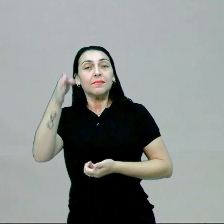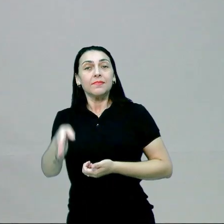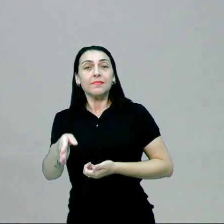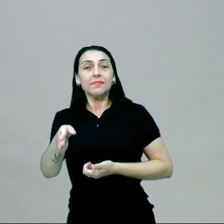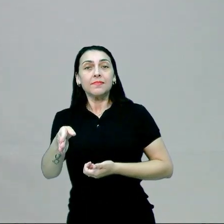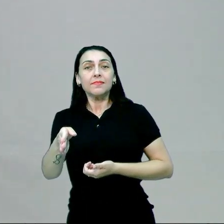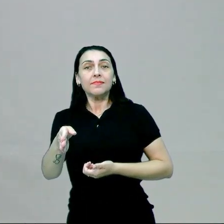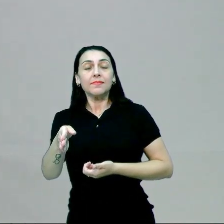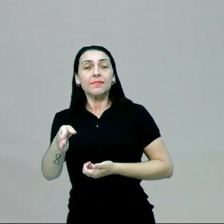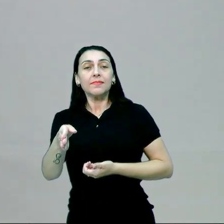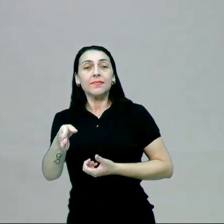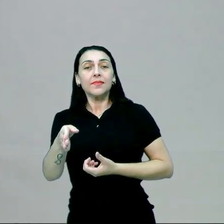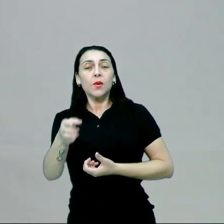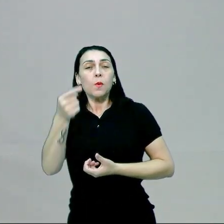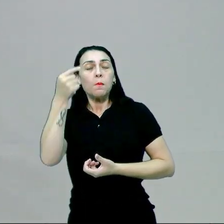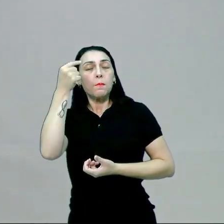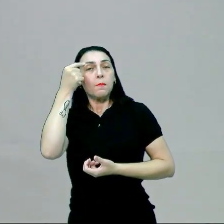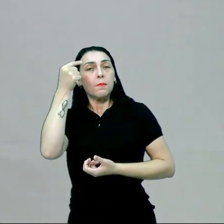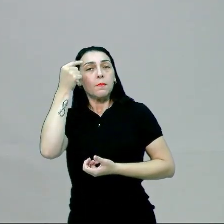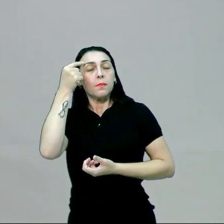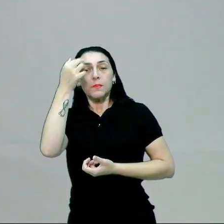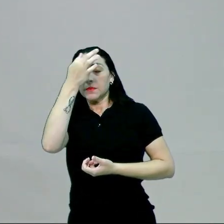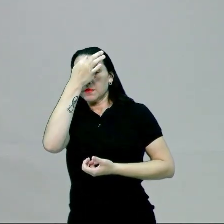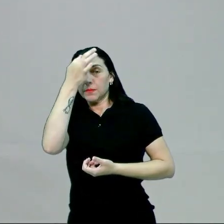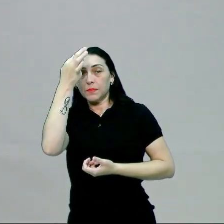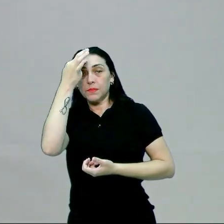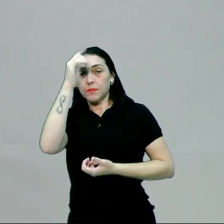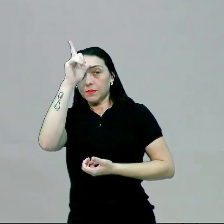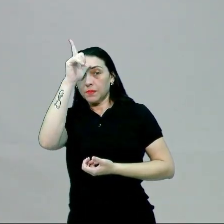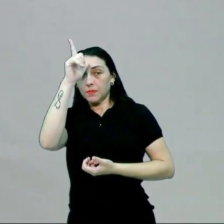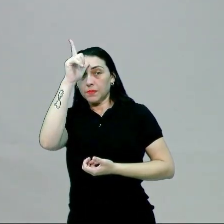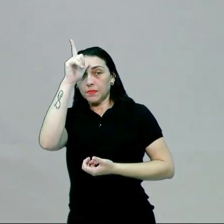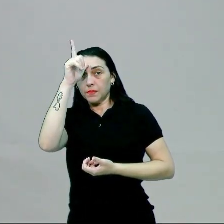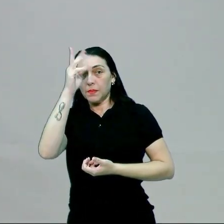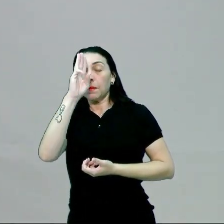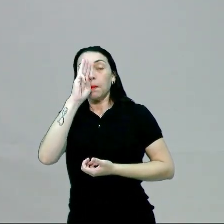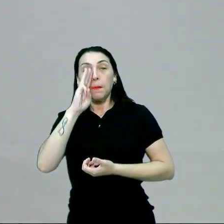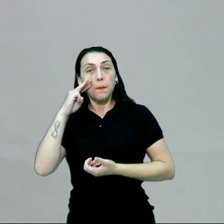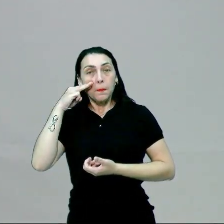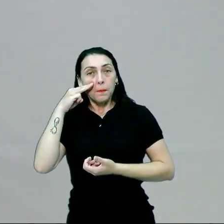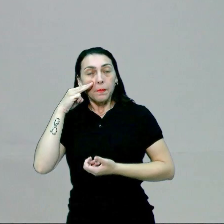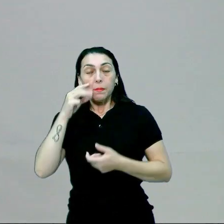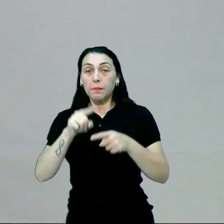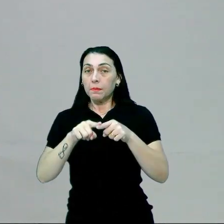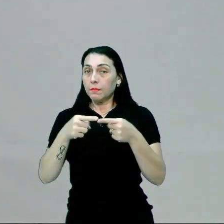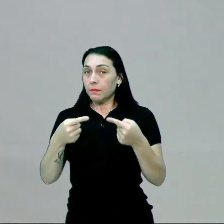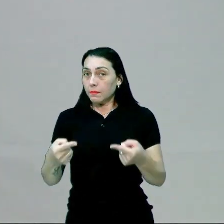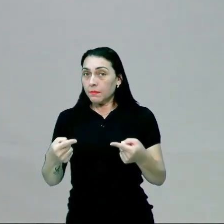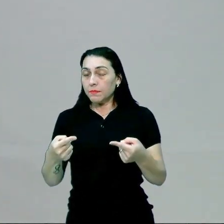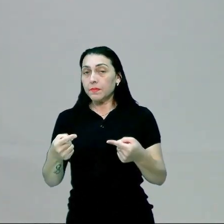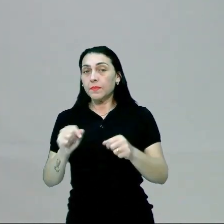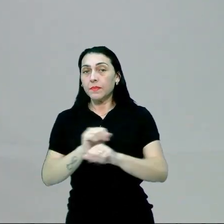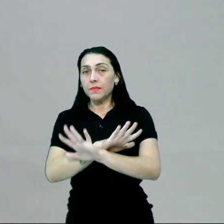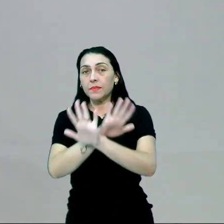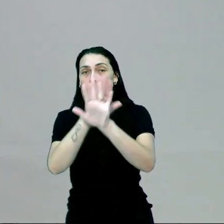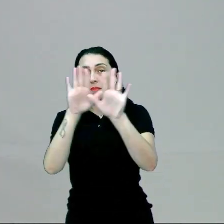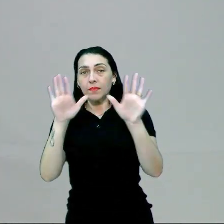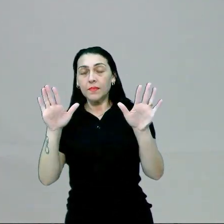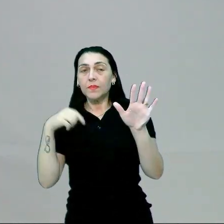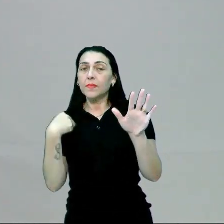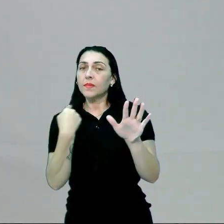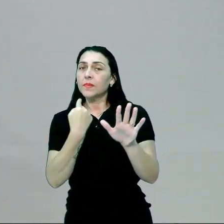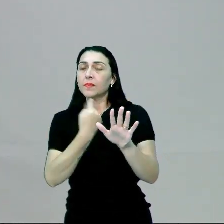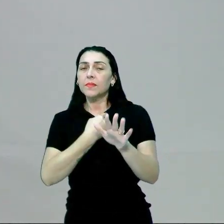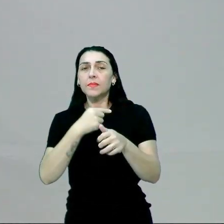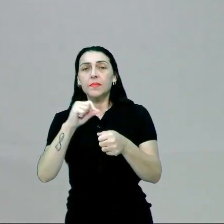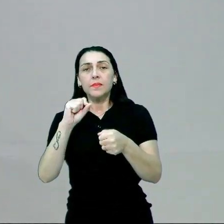principalmente de conformidade com o pensamento do filósofo alemão Karl Marx. Mas é claro que a gente